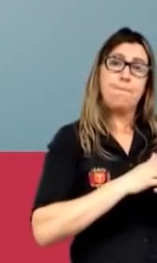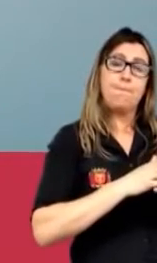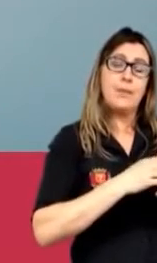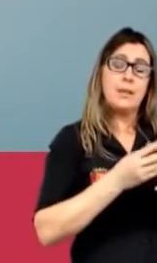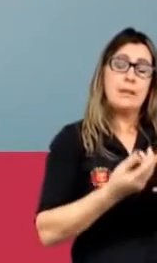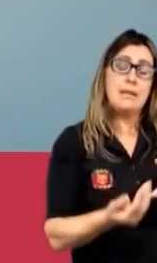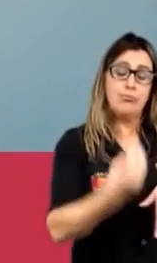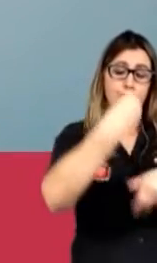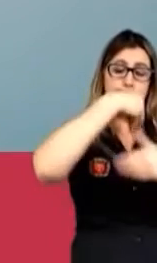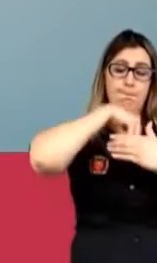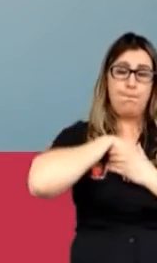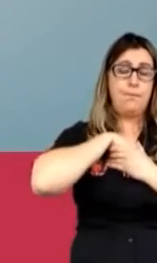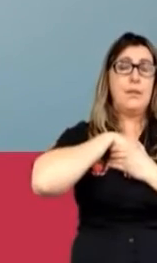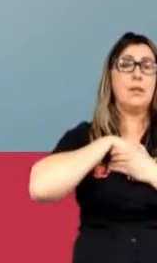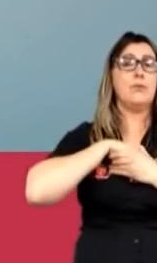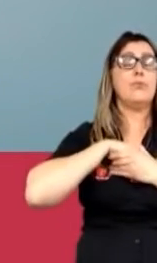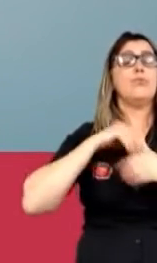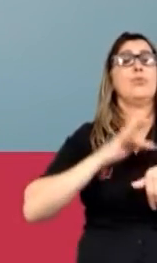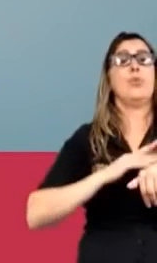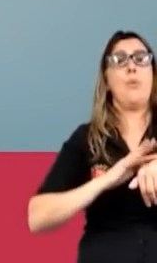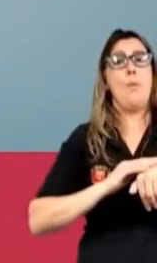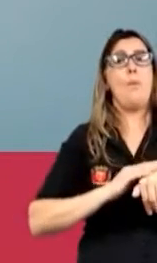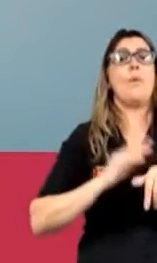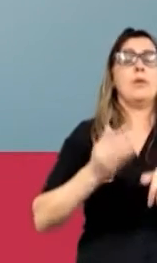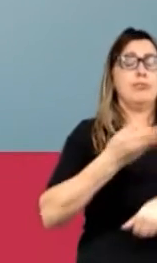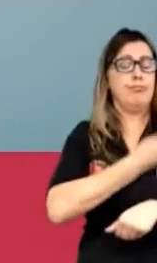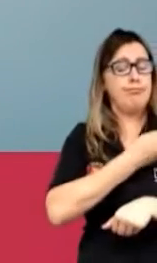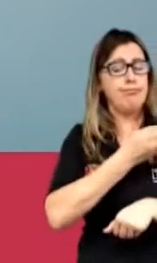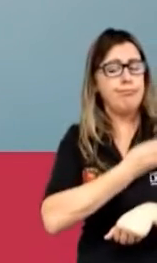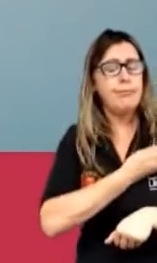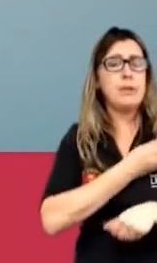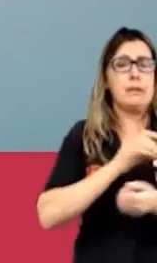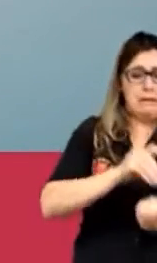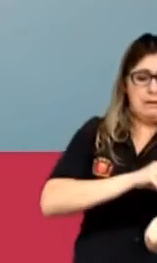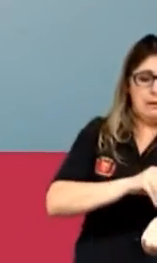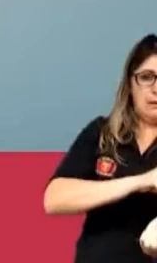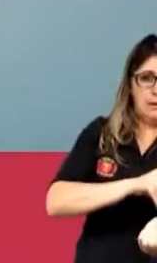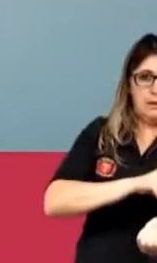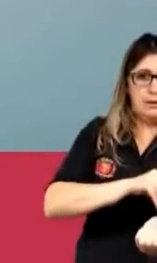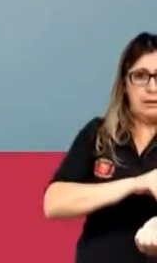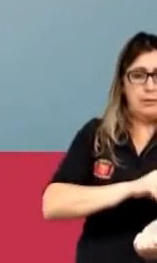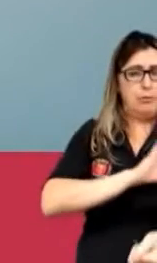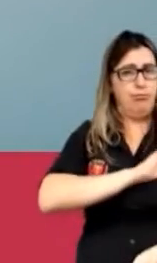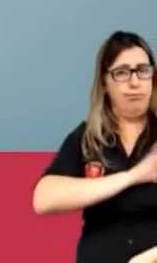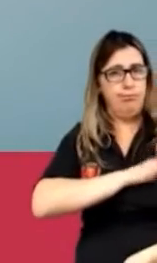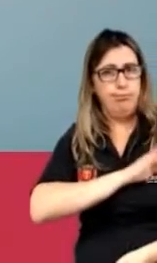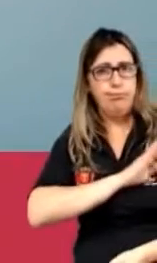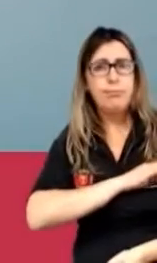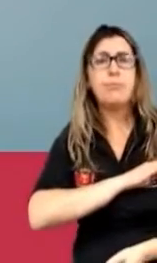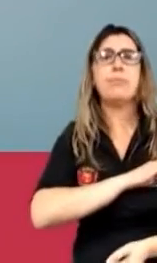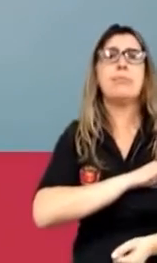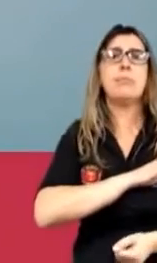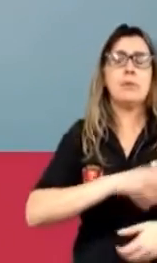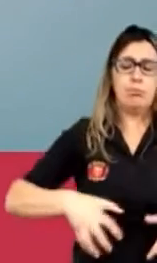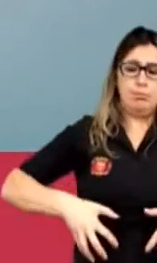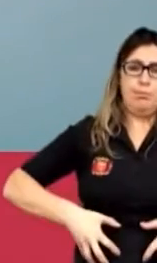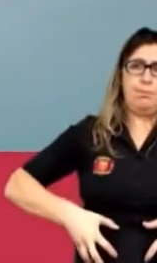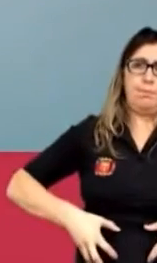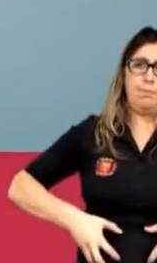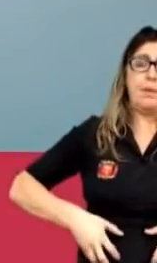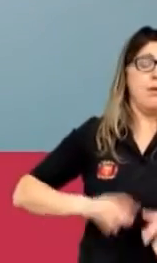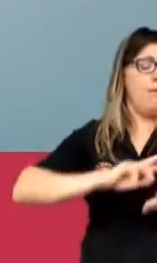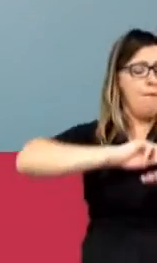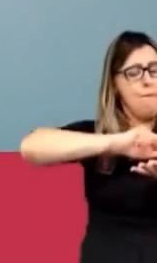pacientes crônicos acompanhados nas nossas unidades, hipertensos, diabéticos, pacientes cardíacos, insuficiência renal,